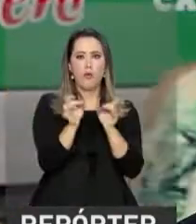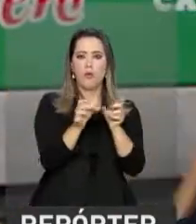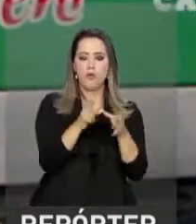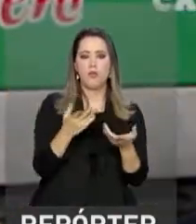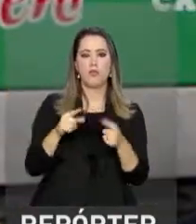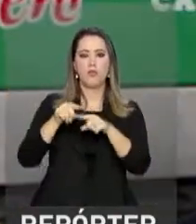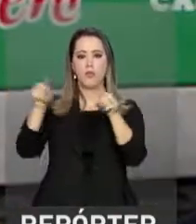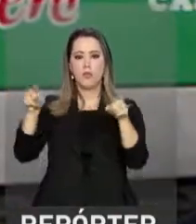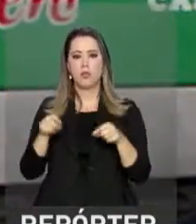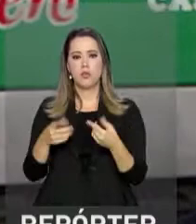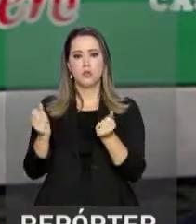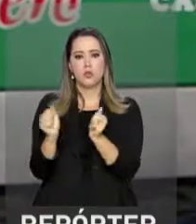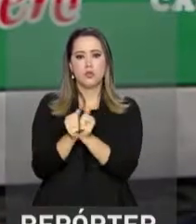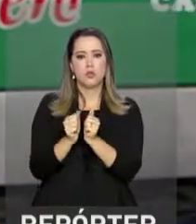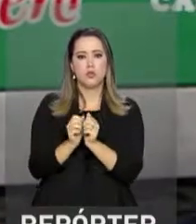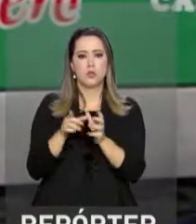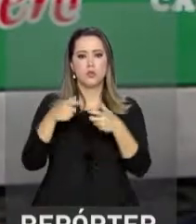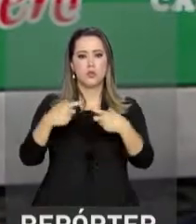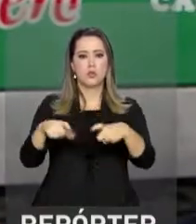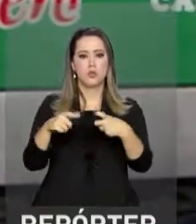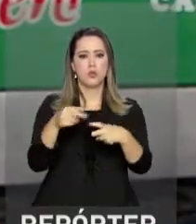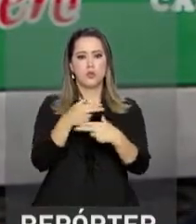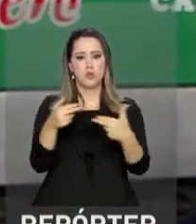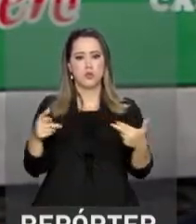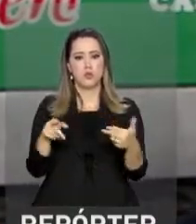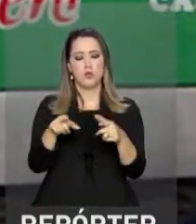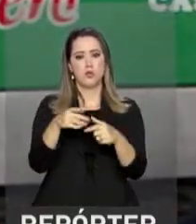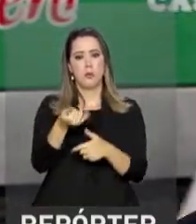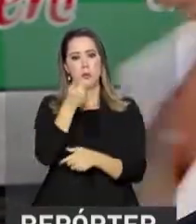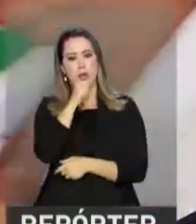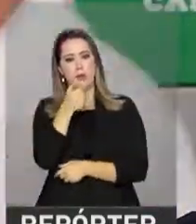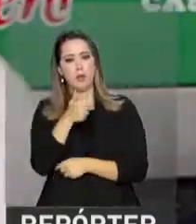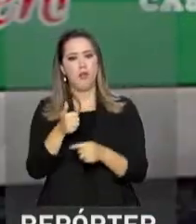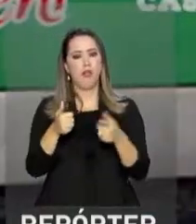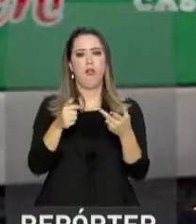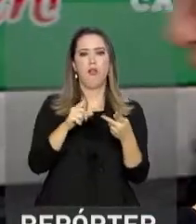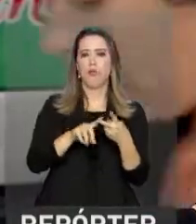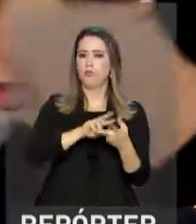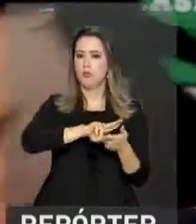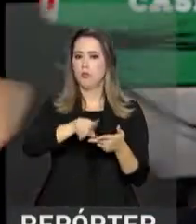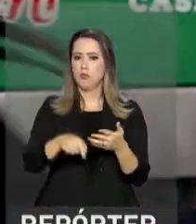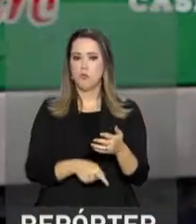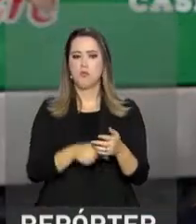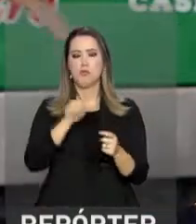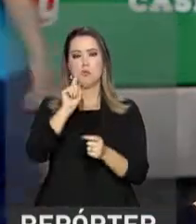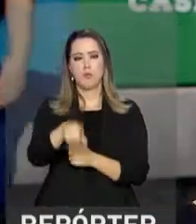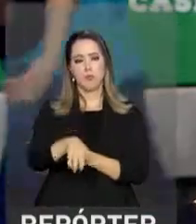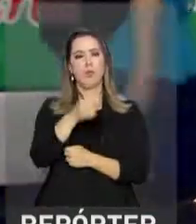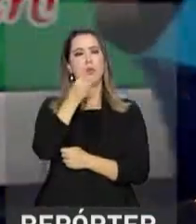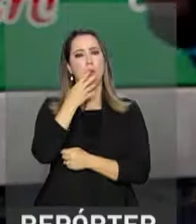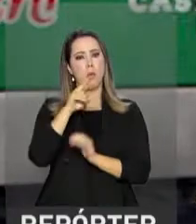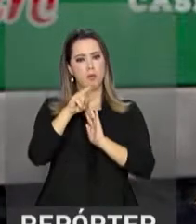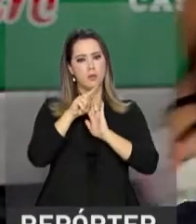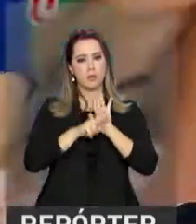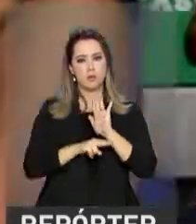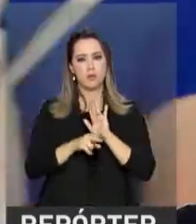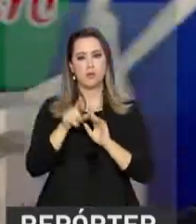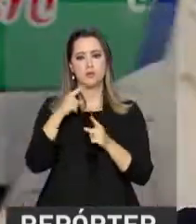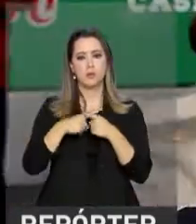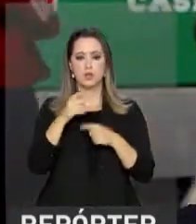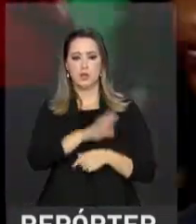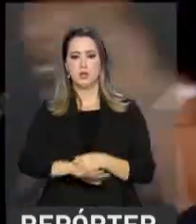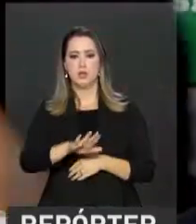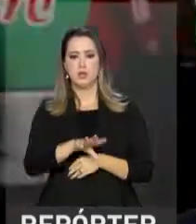cigarro deve ser agregada eu acho do lugar onde se vê o cigarro onde a bebida e assim por diante eu acho interessante essa resolução que a